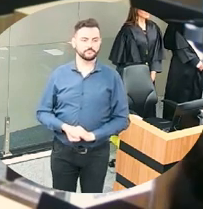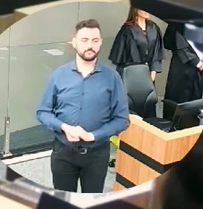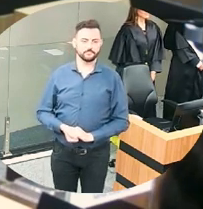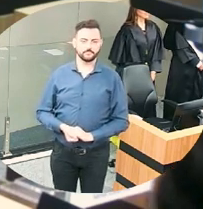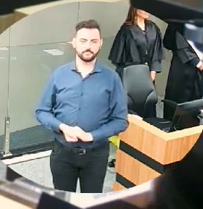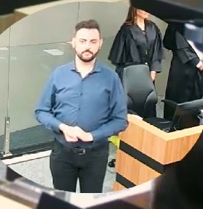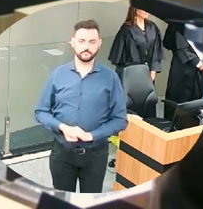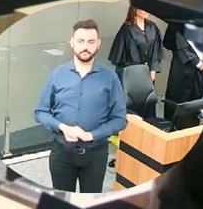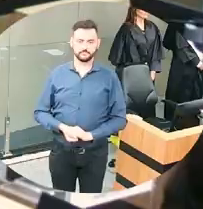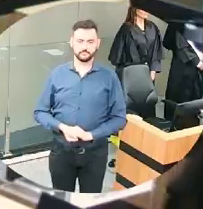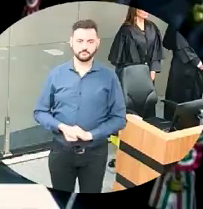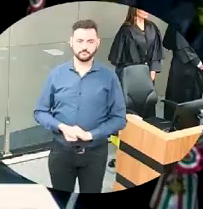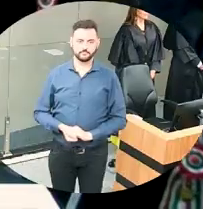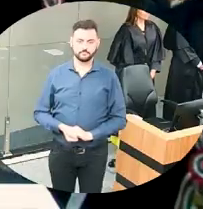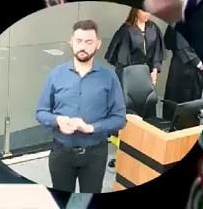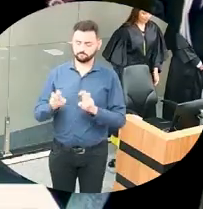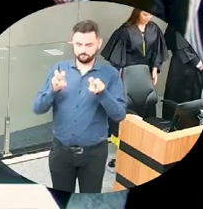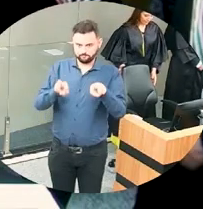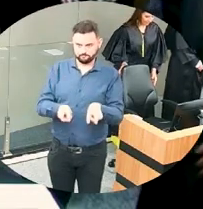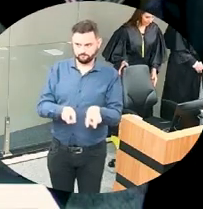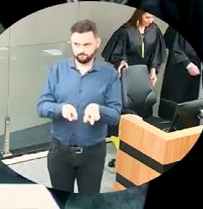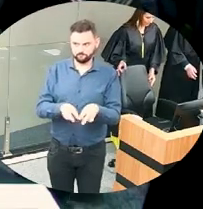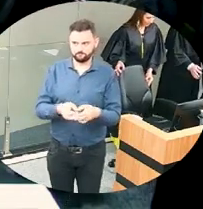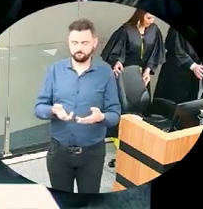podemos nos assentar